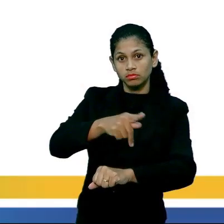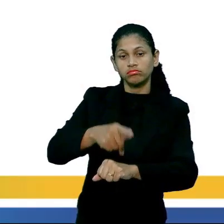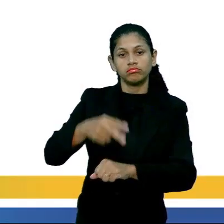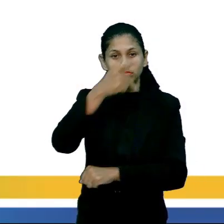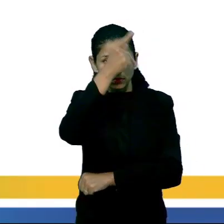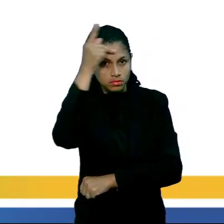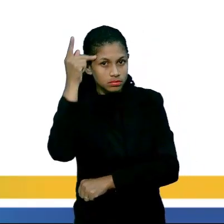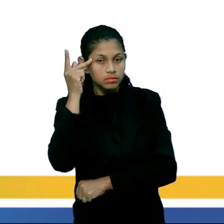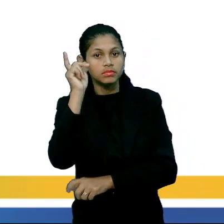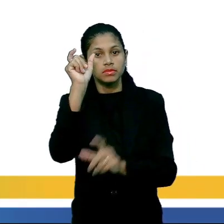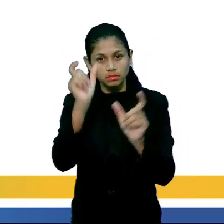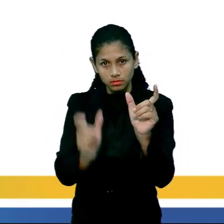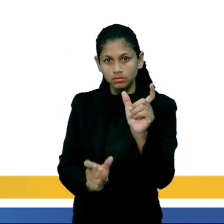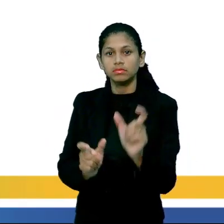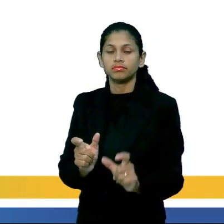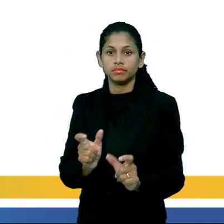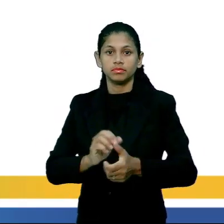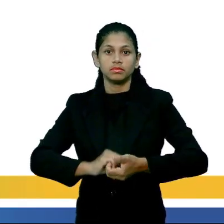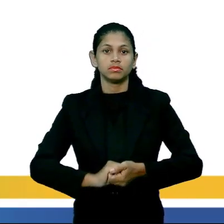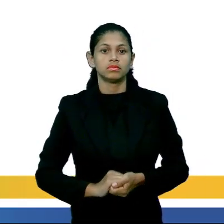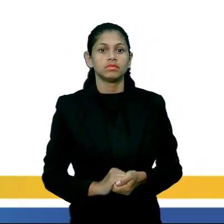momento.